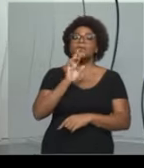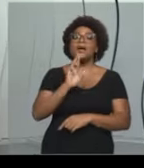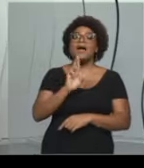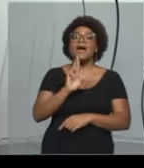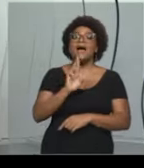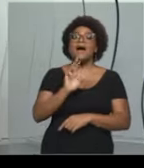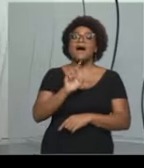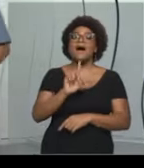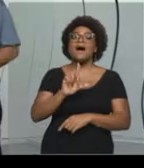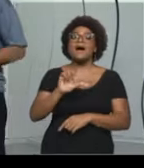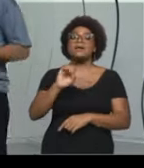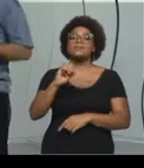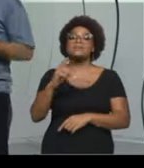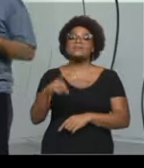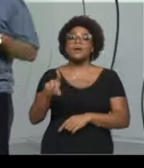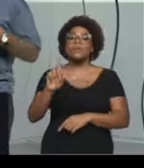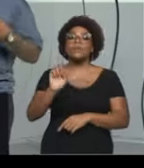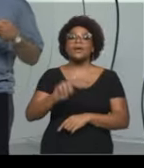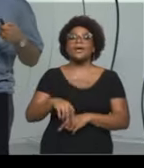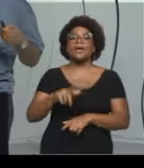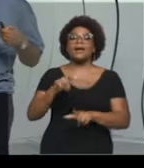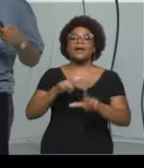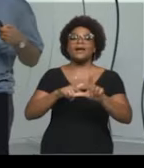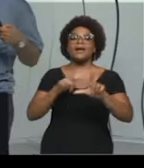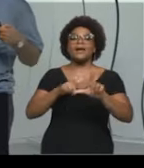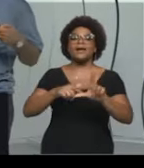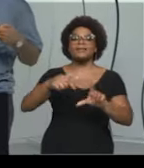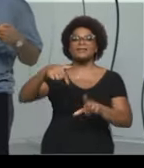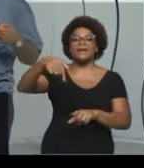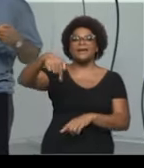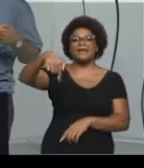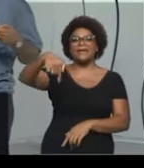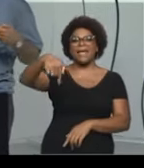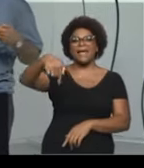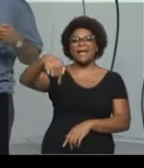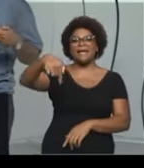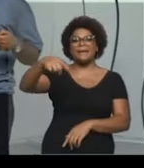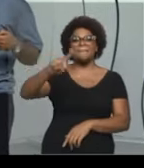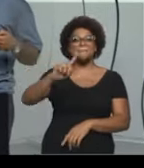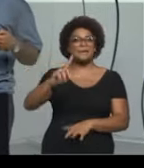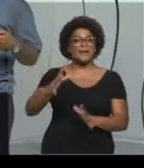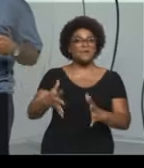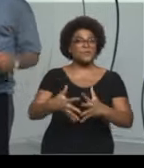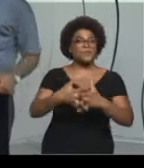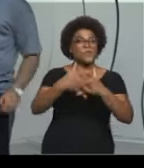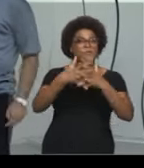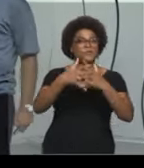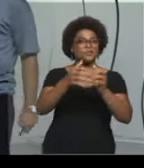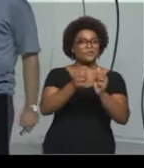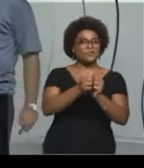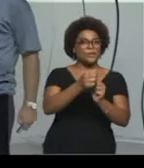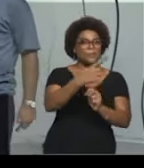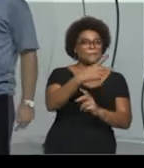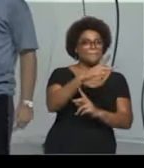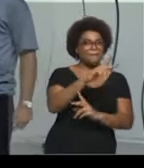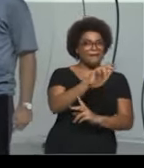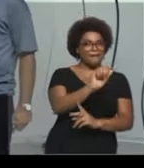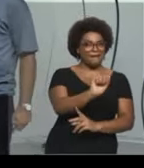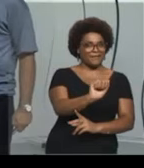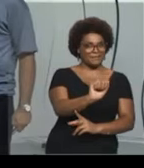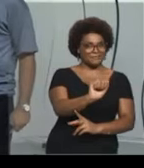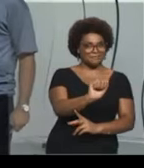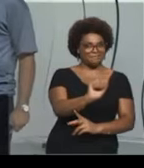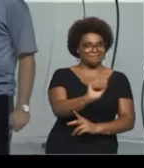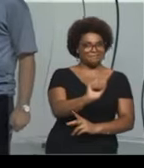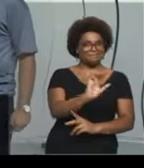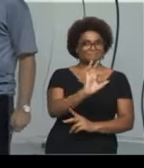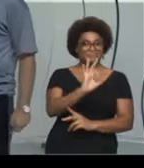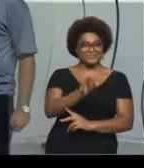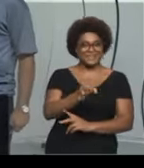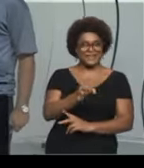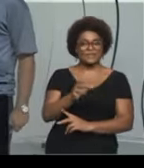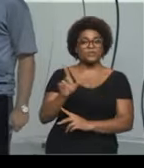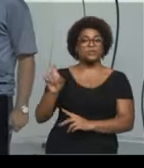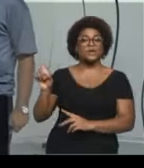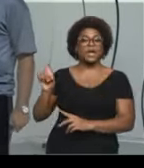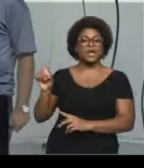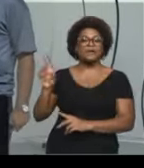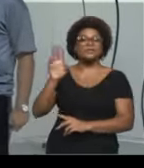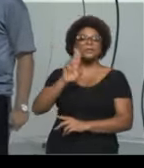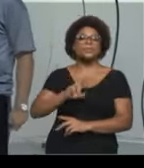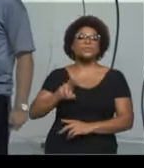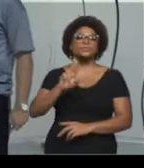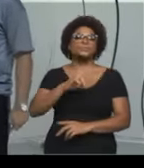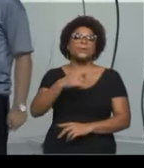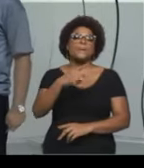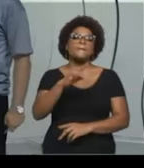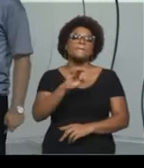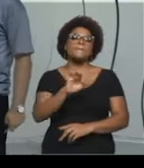Q, exatamente para não confundir com a razão da progressão aritmética. Isso aqui foi retirado do PET 1, tá, gente? Nós